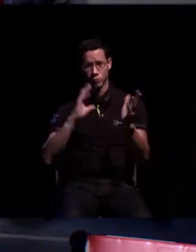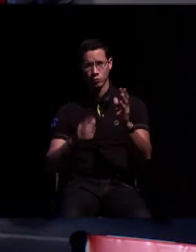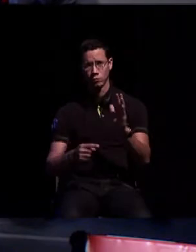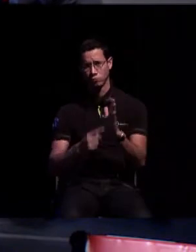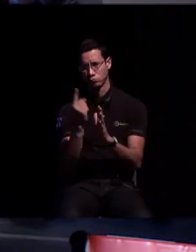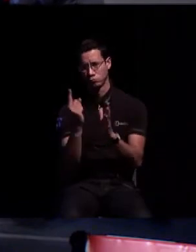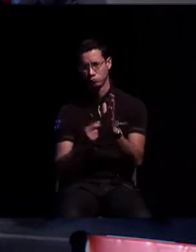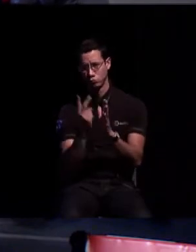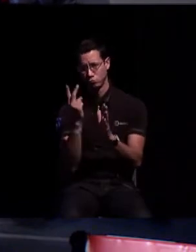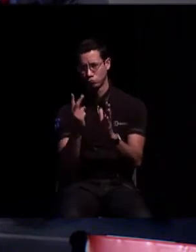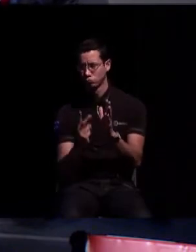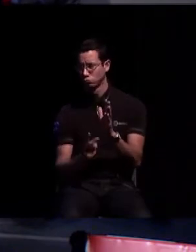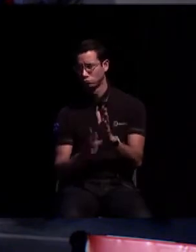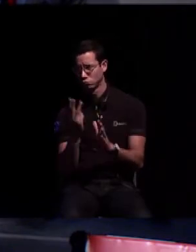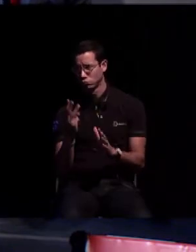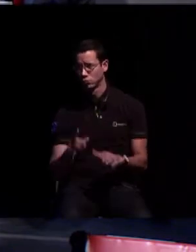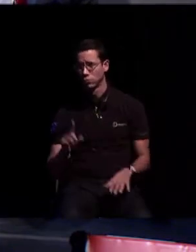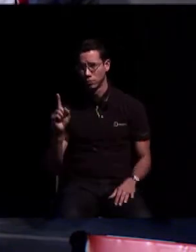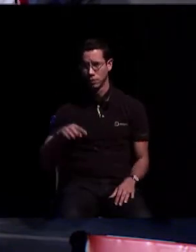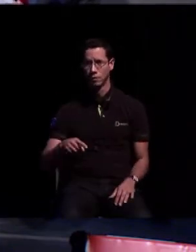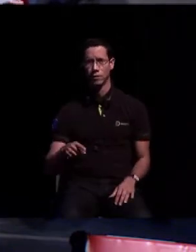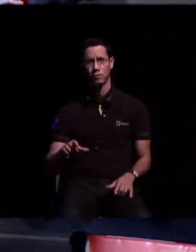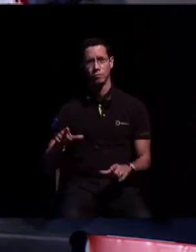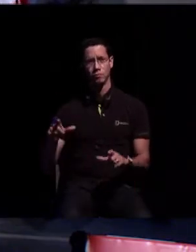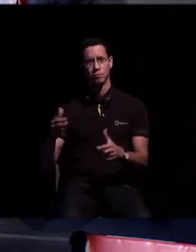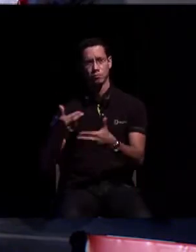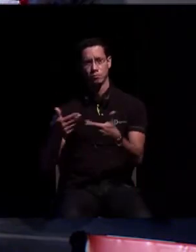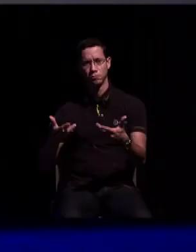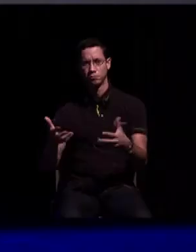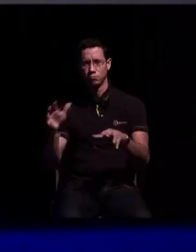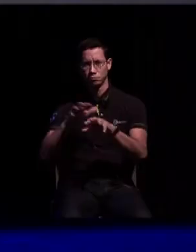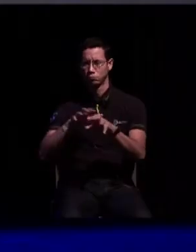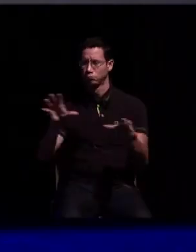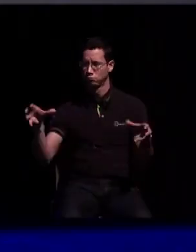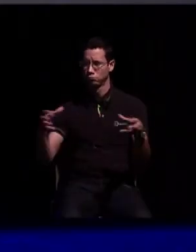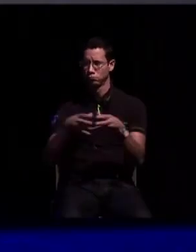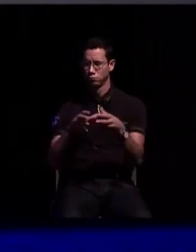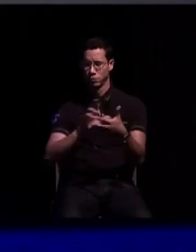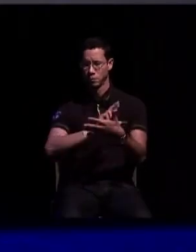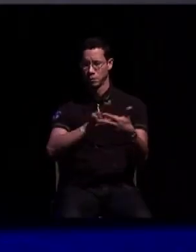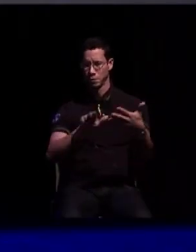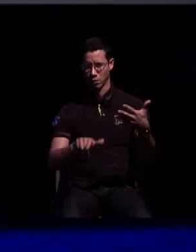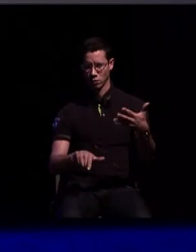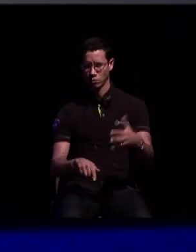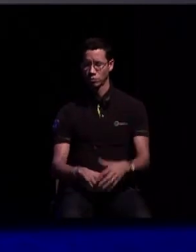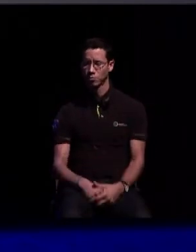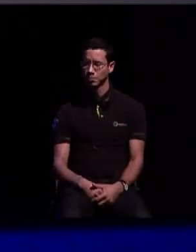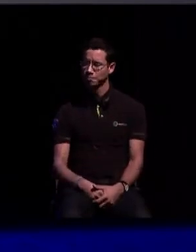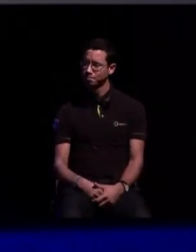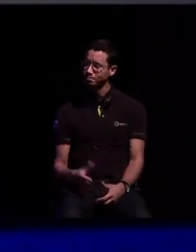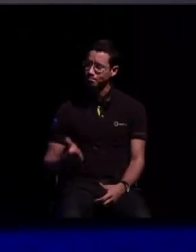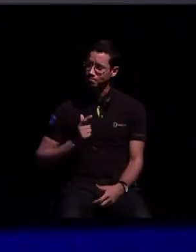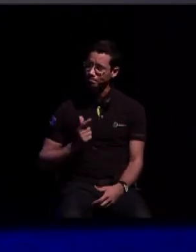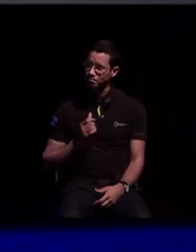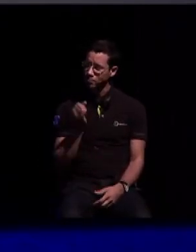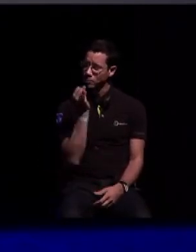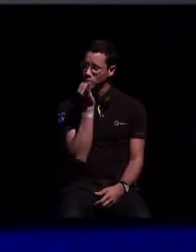nossa história, ser um mecanismo de inclusão de todas essas classes, né? Quer dizer, aí a gente tem, no exemplo do